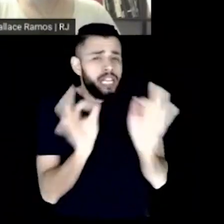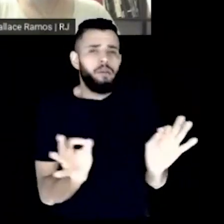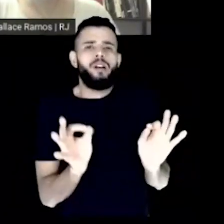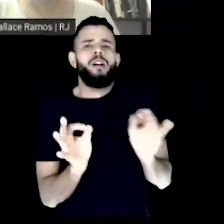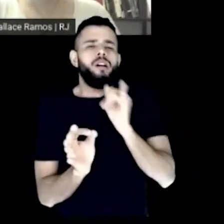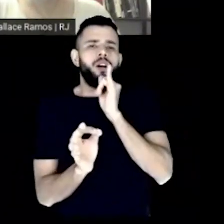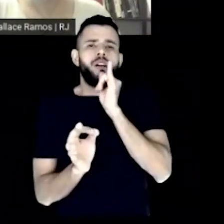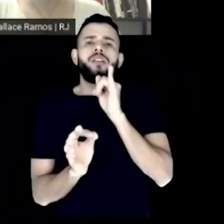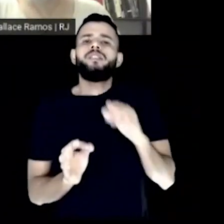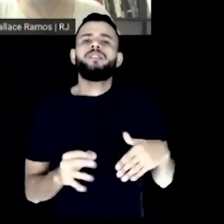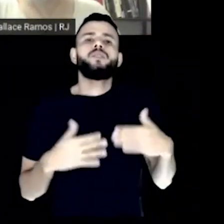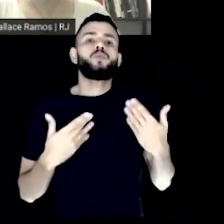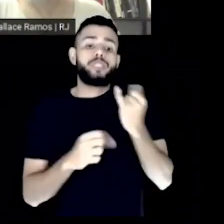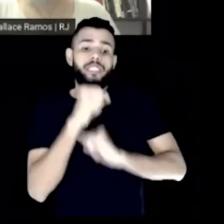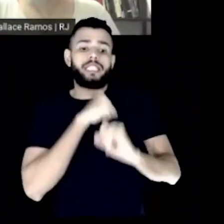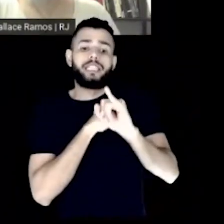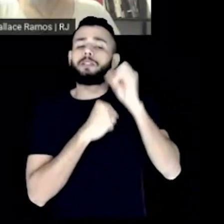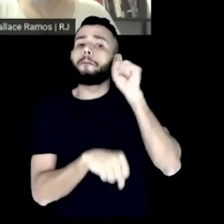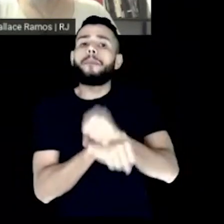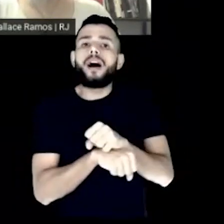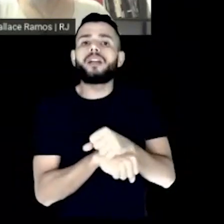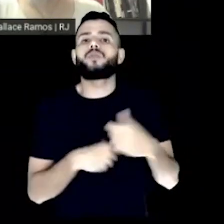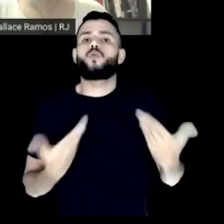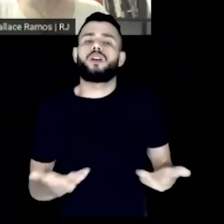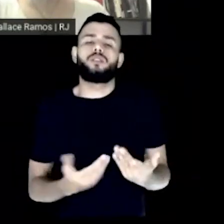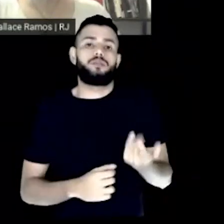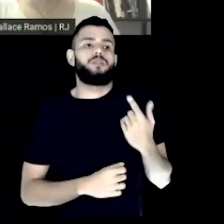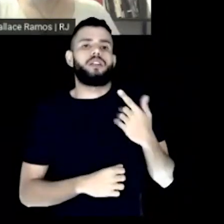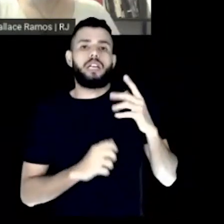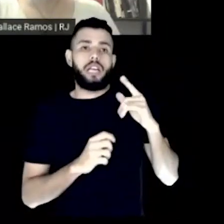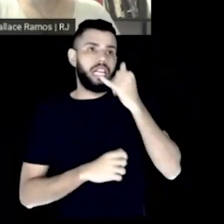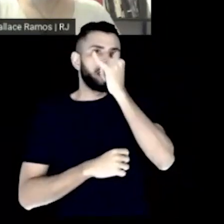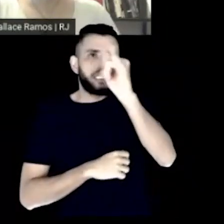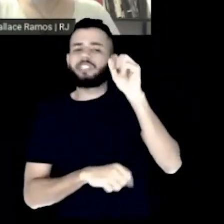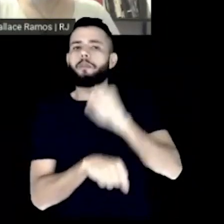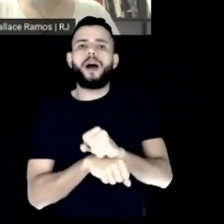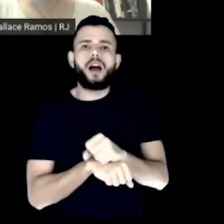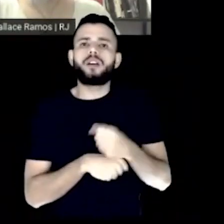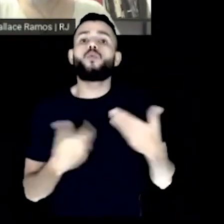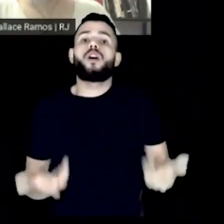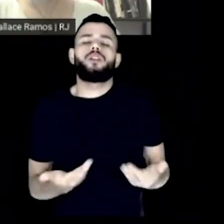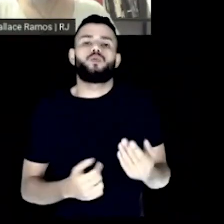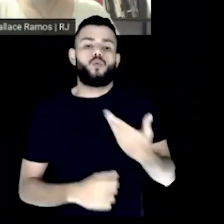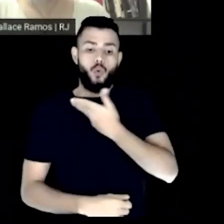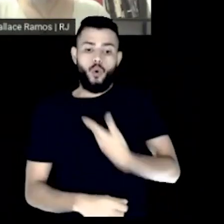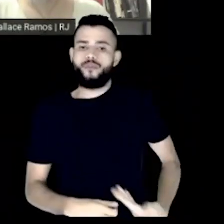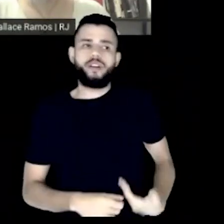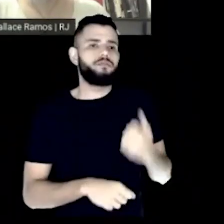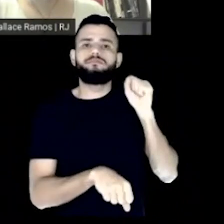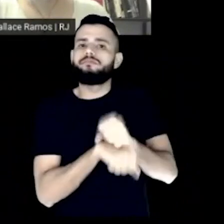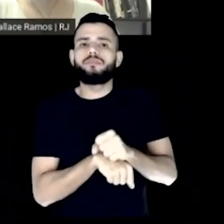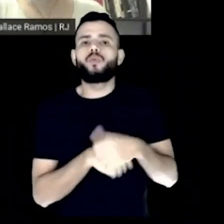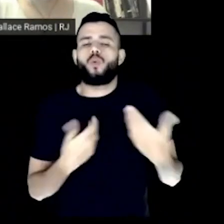e detalhes muito pequenos, tipo, quando que a internet para de funcionar, quando que a eletricidade, né, quando cai o governo. Quando,